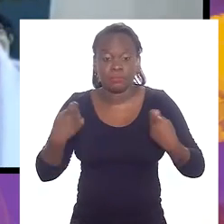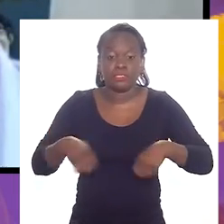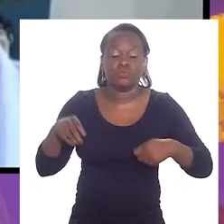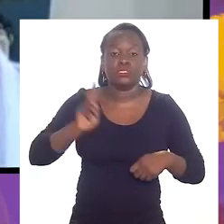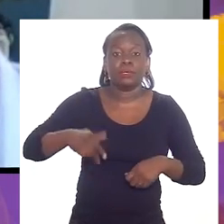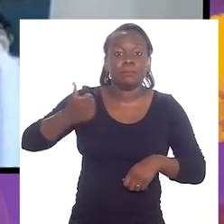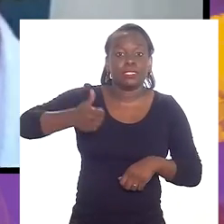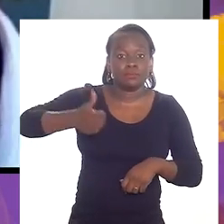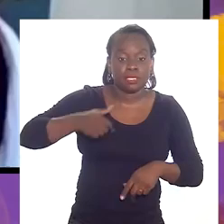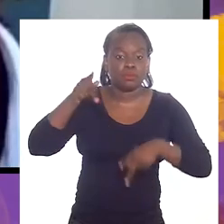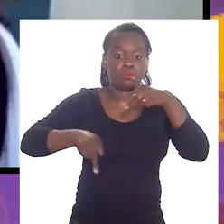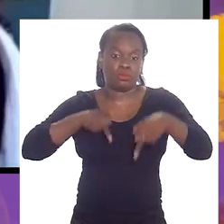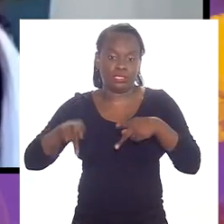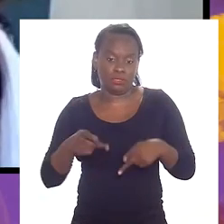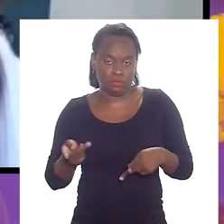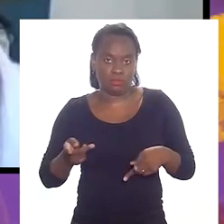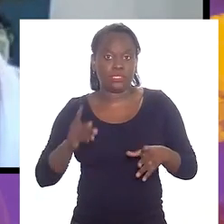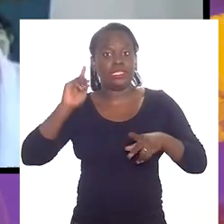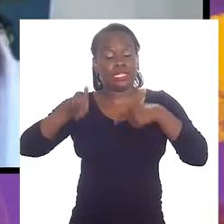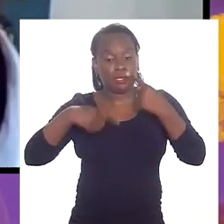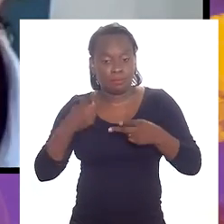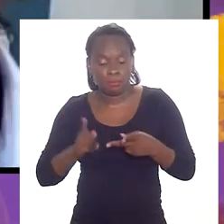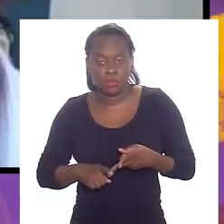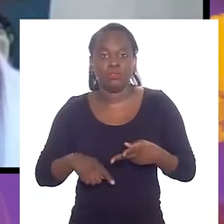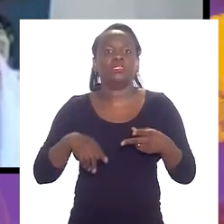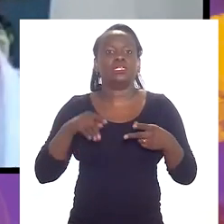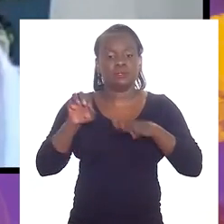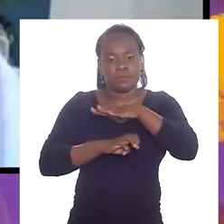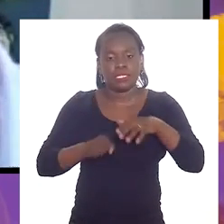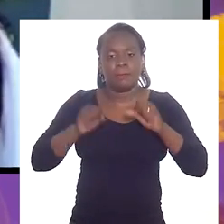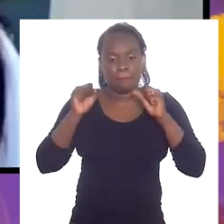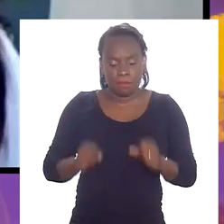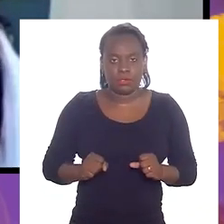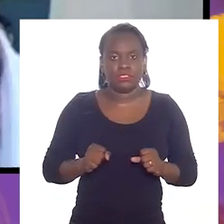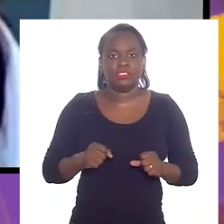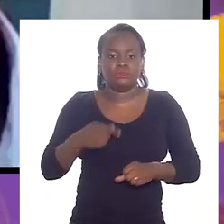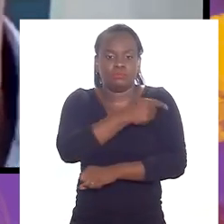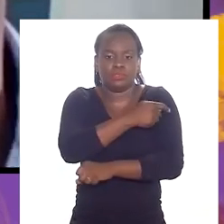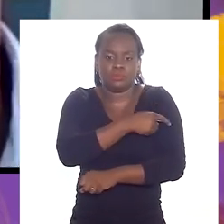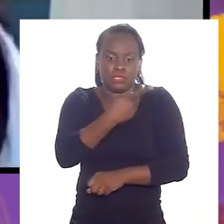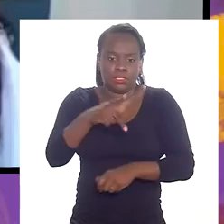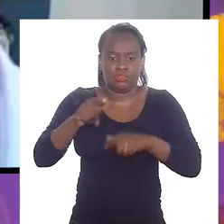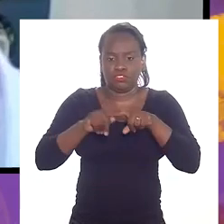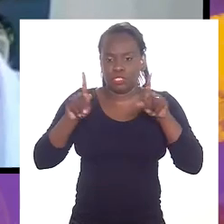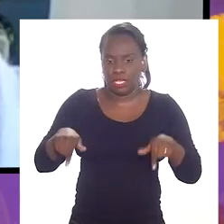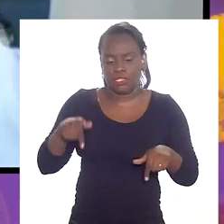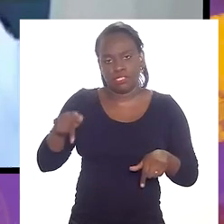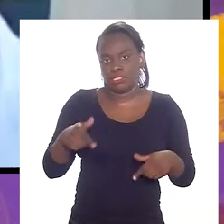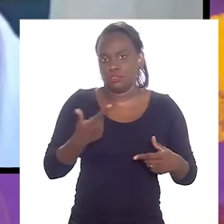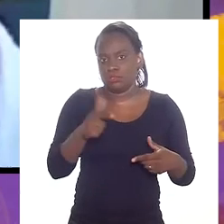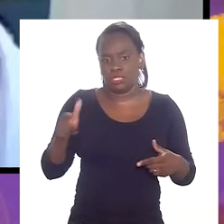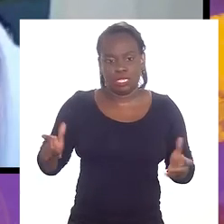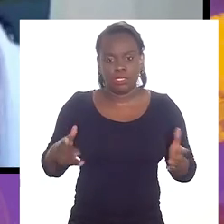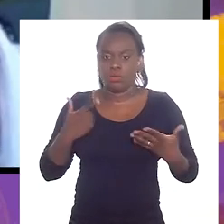sejam utilizadas primeiro na população e depois aí sim as empresas poderão imunizar os seus trabalhadores